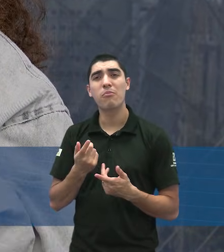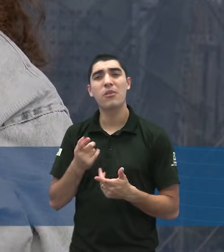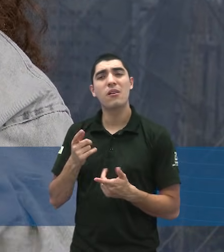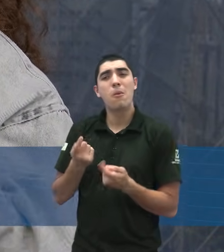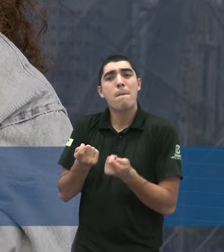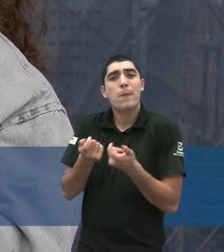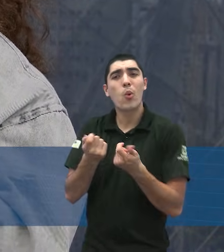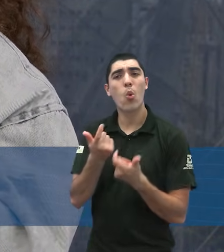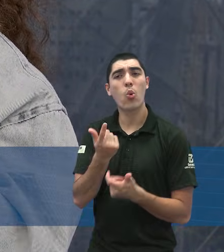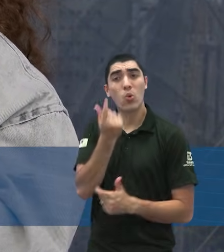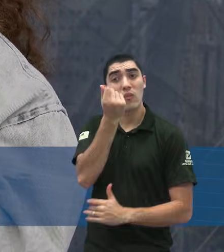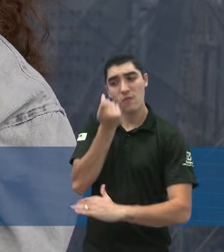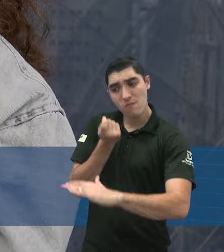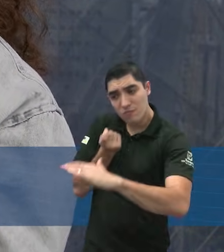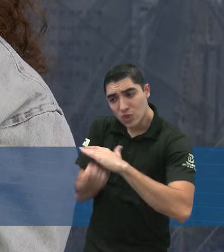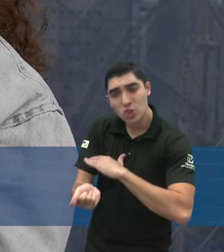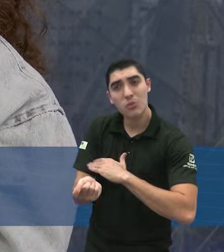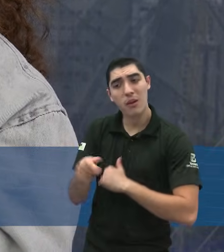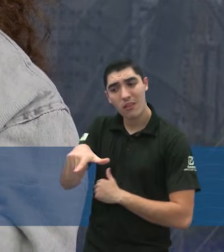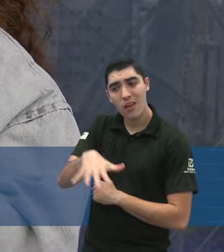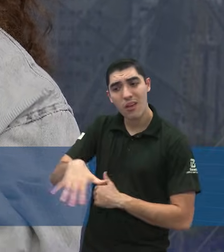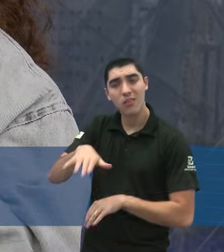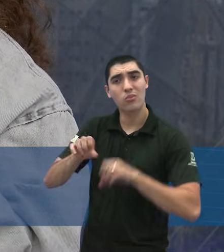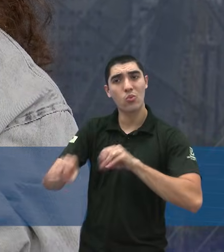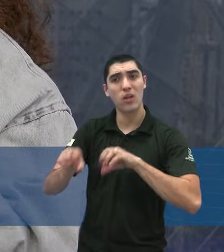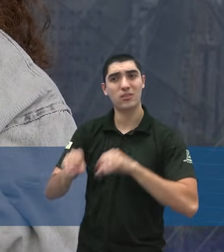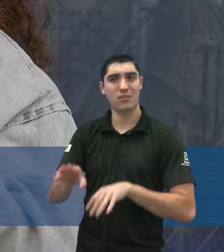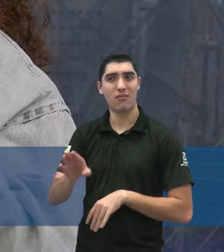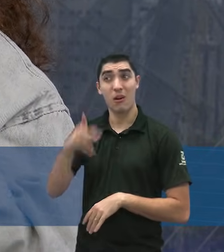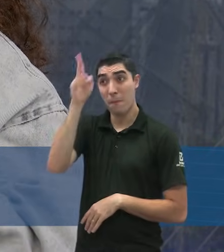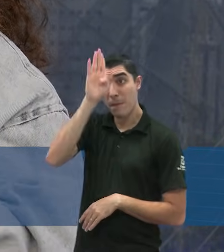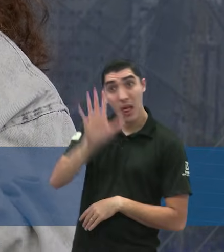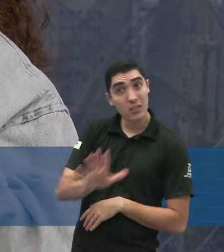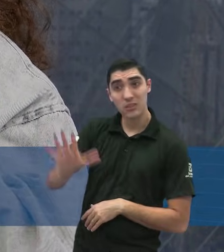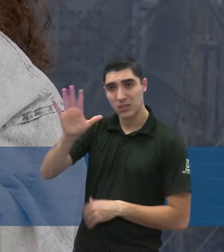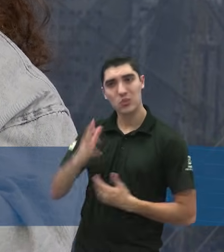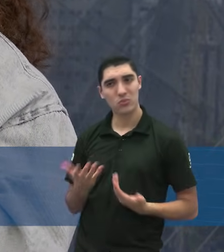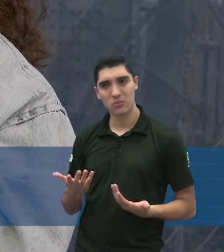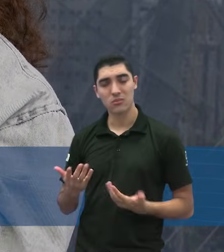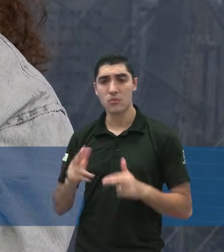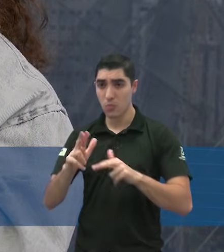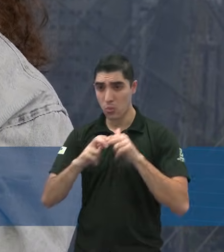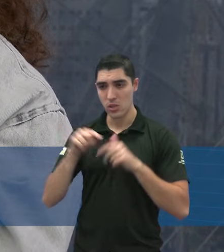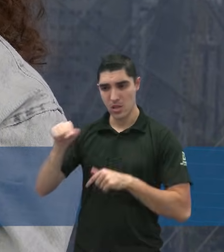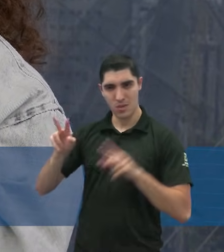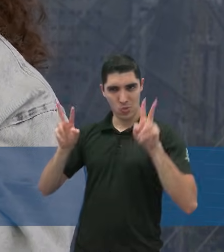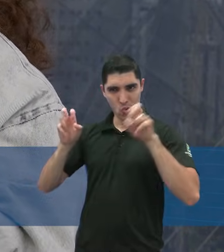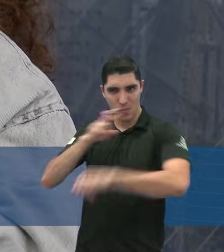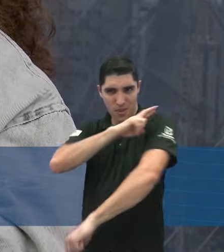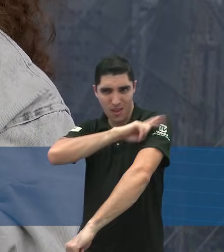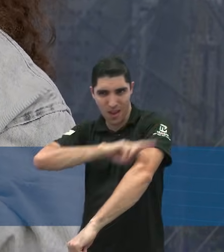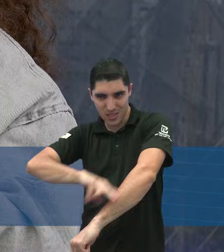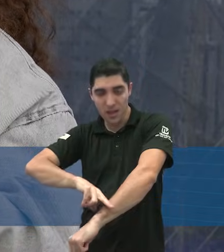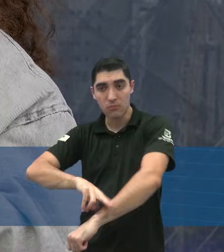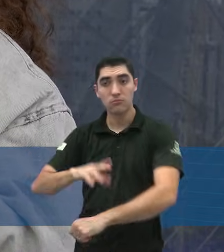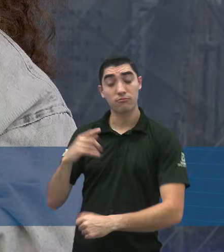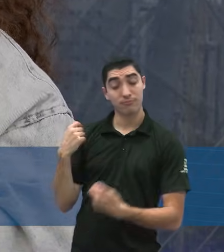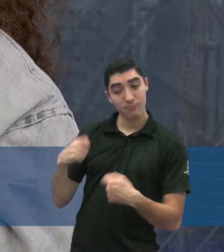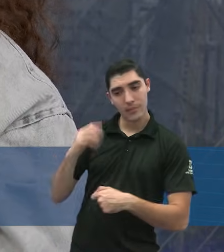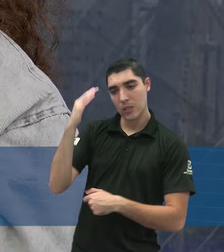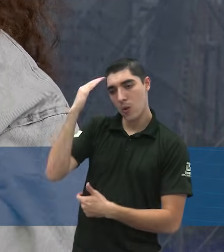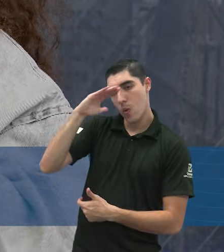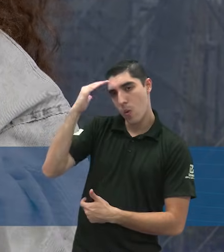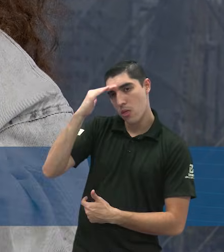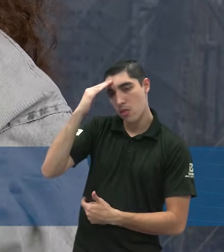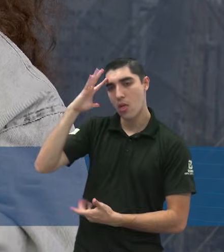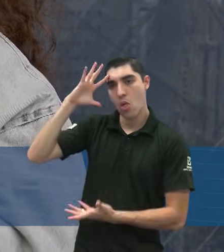investimento mesmo necessário dentro da educação brasileira. Então, para além do recorte racial, a gente tem que entender